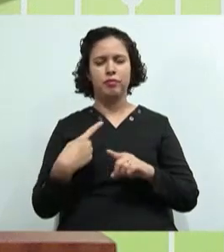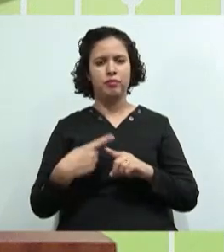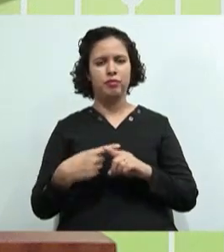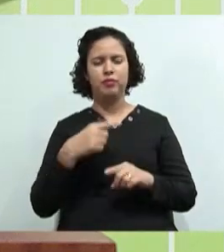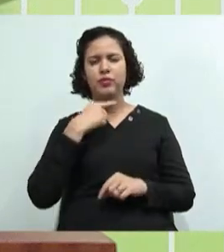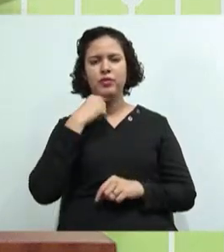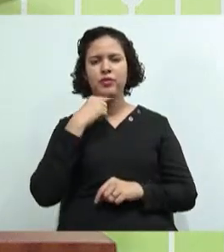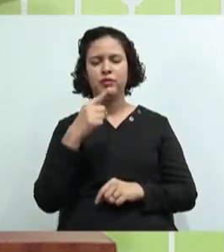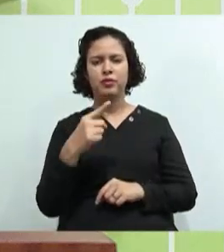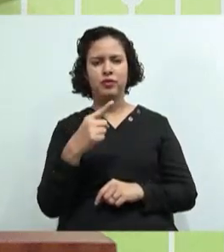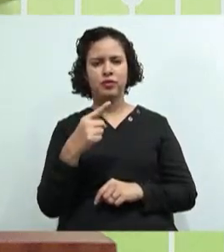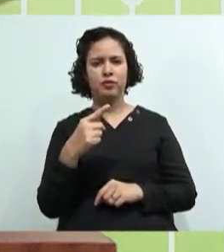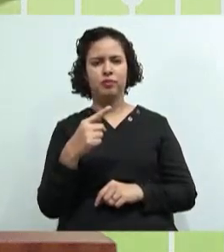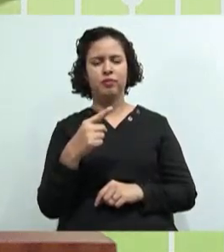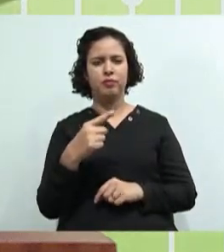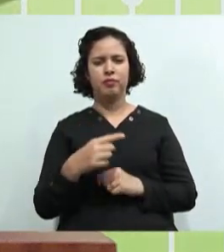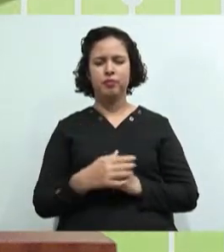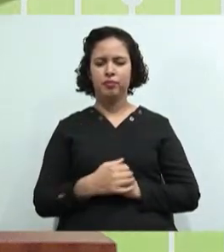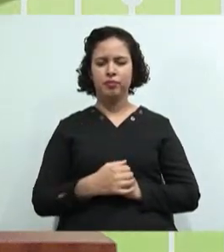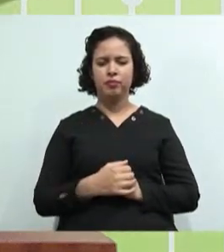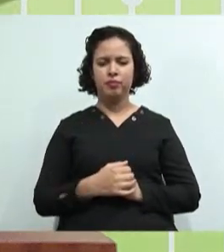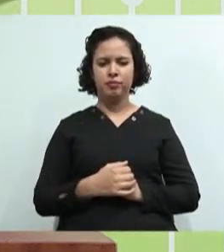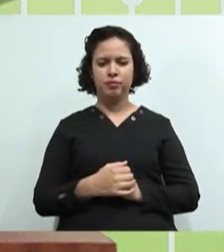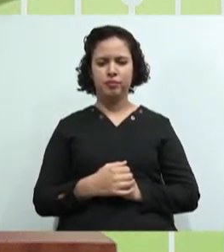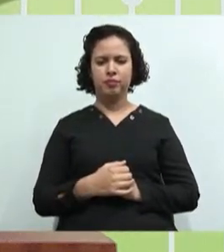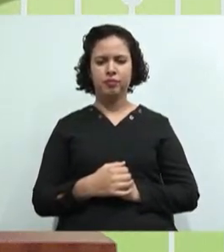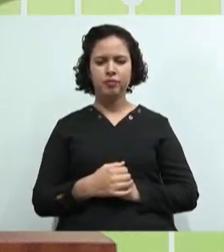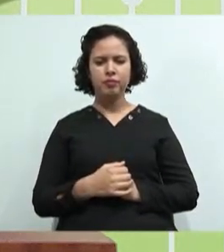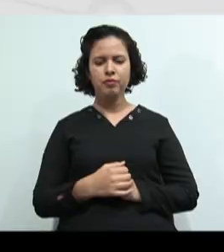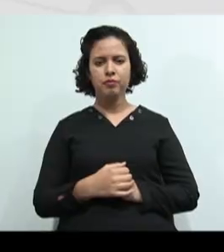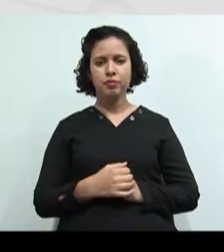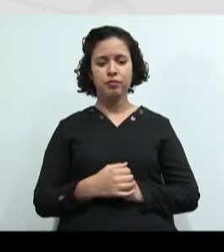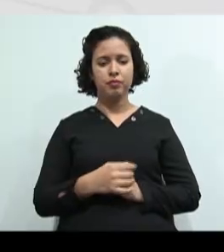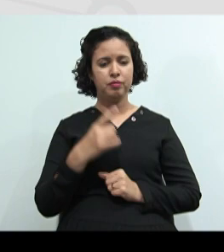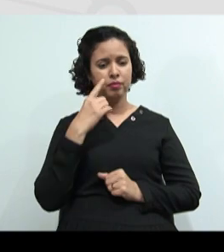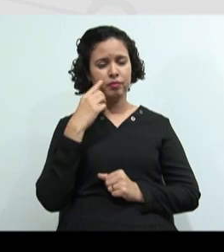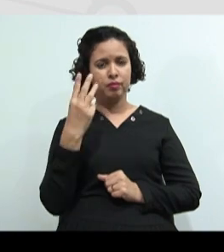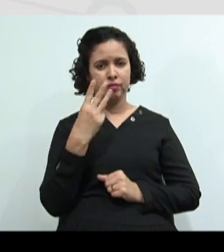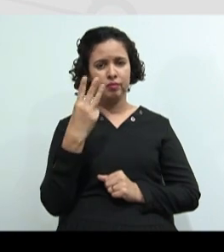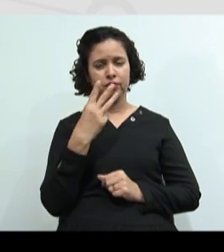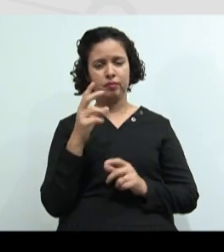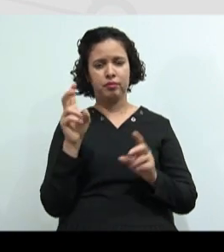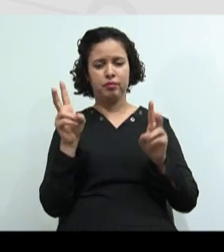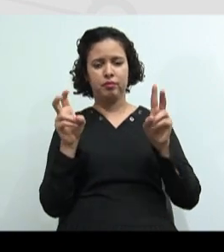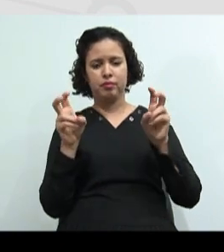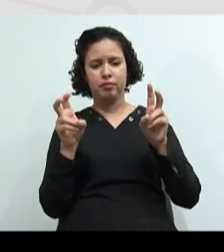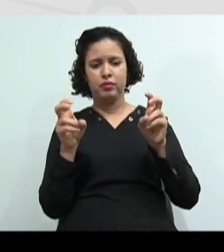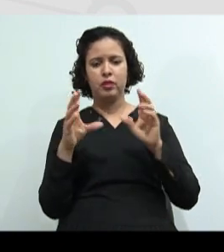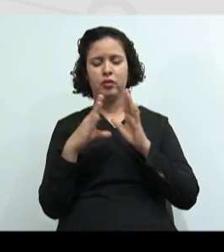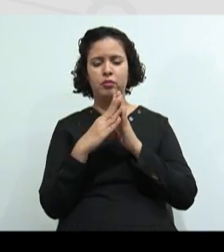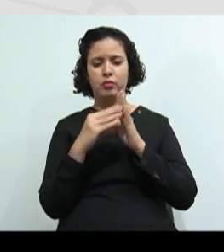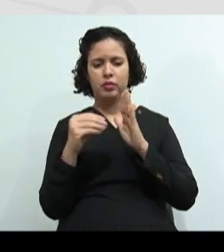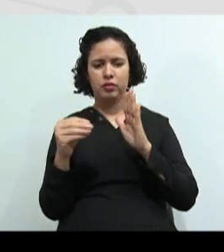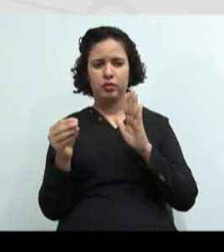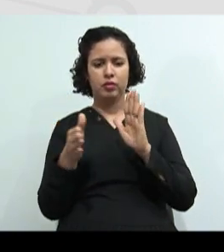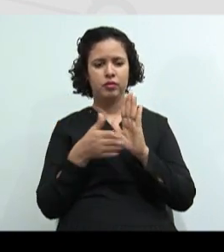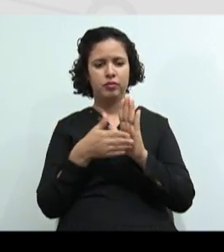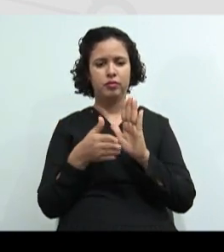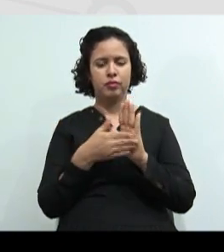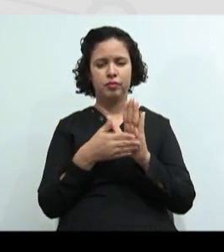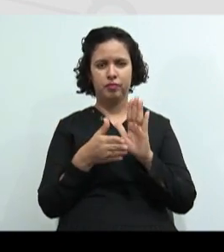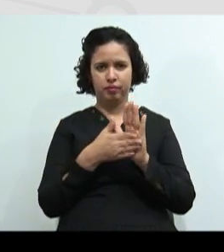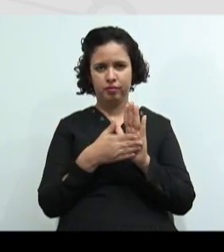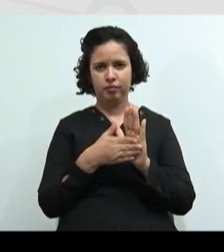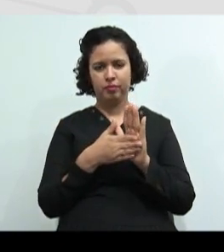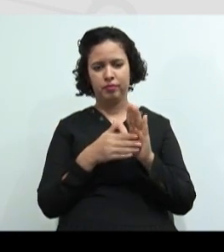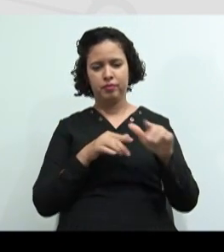impossível você conseguir se manter saudável, tá bom? Vamos agora para o nosso terceiro tópico da aula, modelo de plano de ação